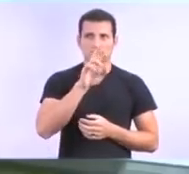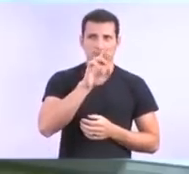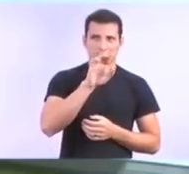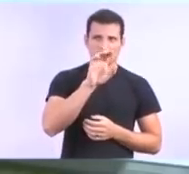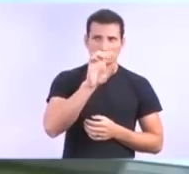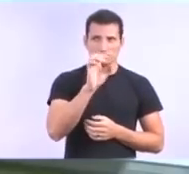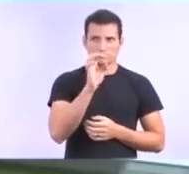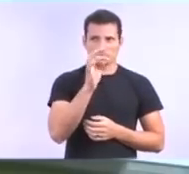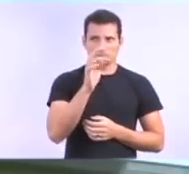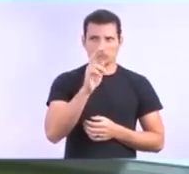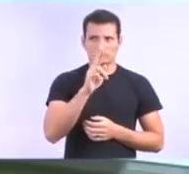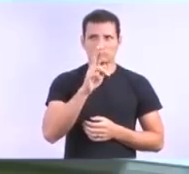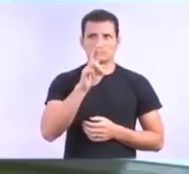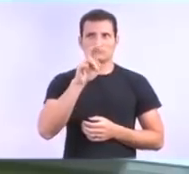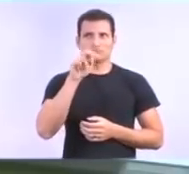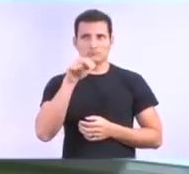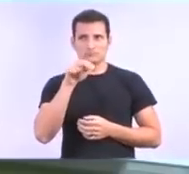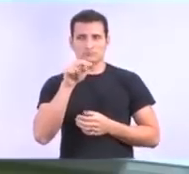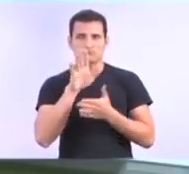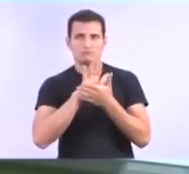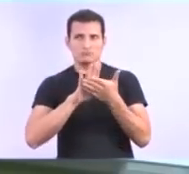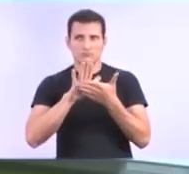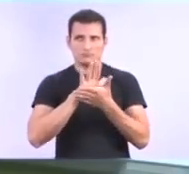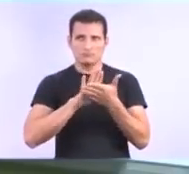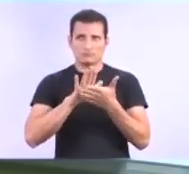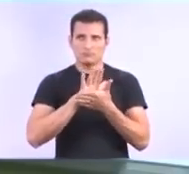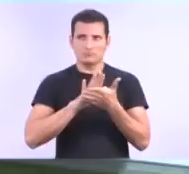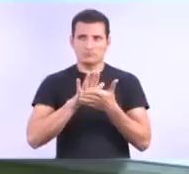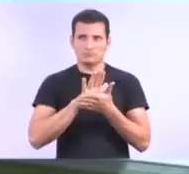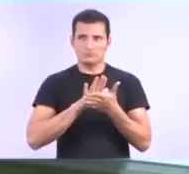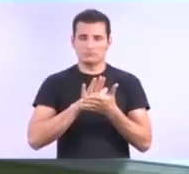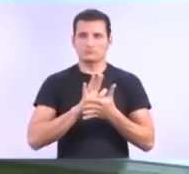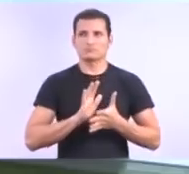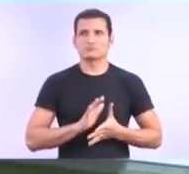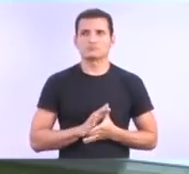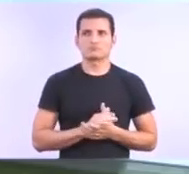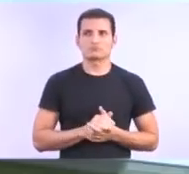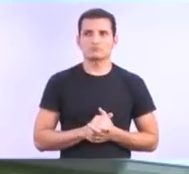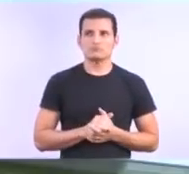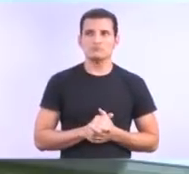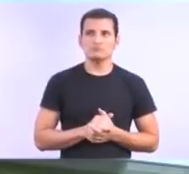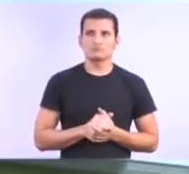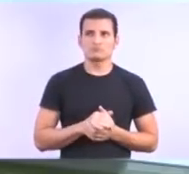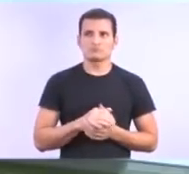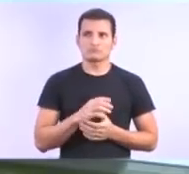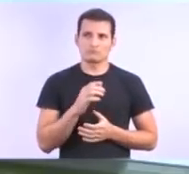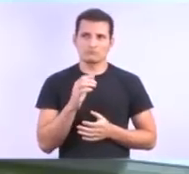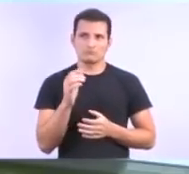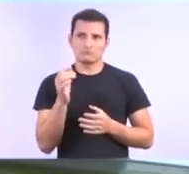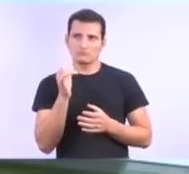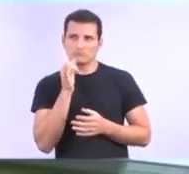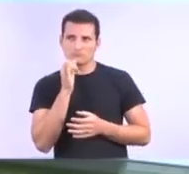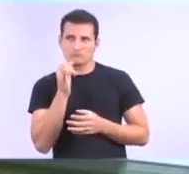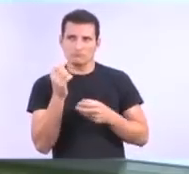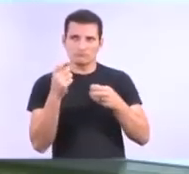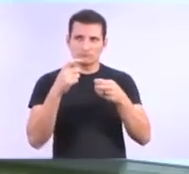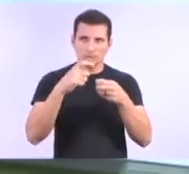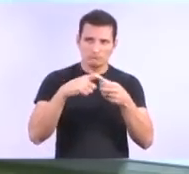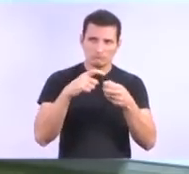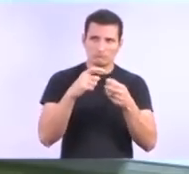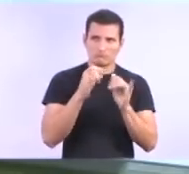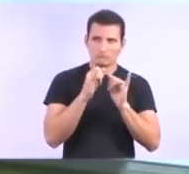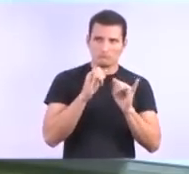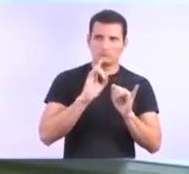ter que enviar para alguma coisa, para o set, a informação que você quer atribuir. Então, em vez de retornar, você vai ter que passar essa